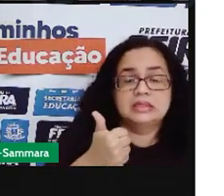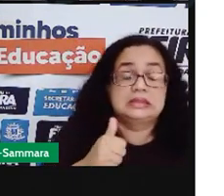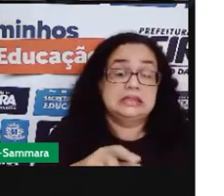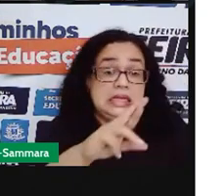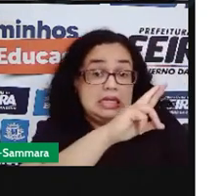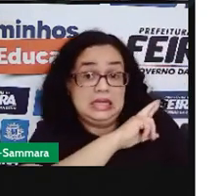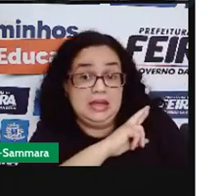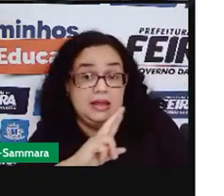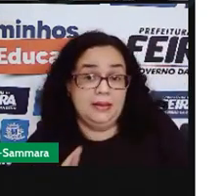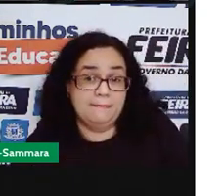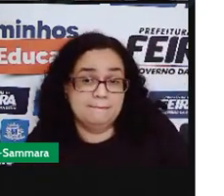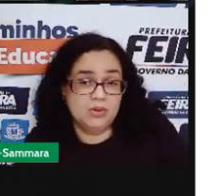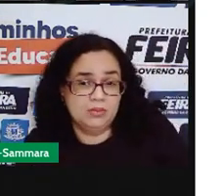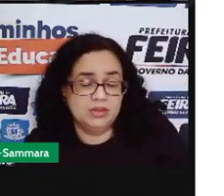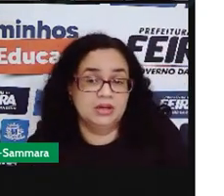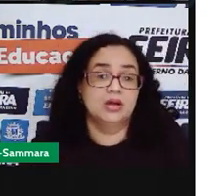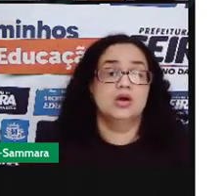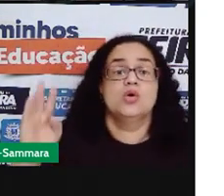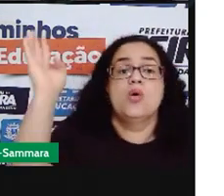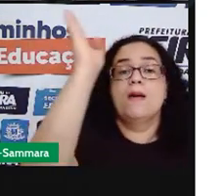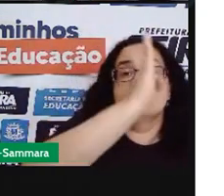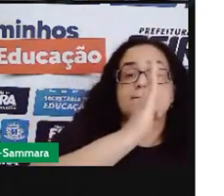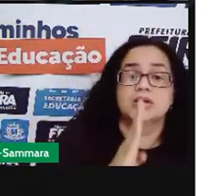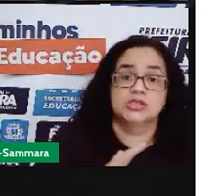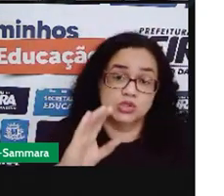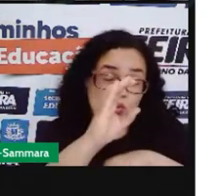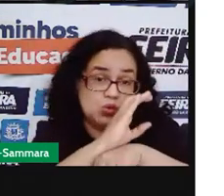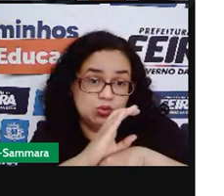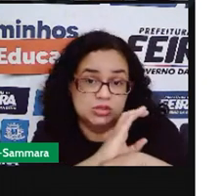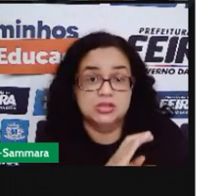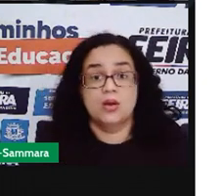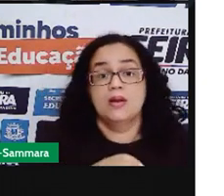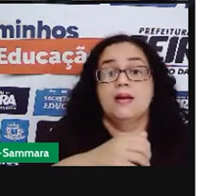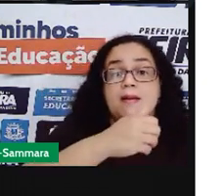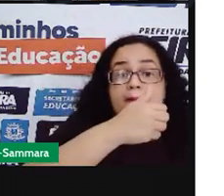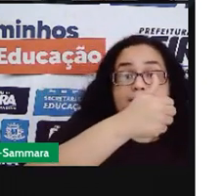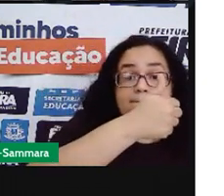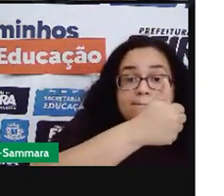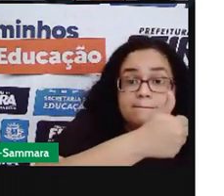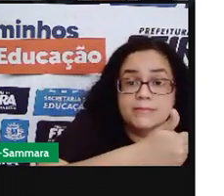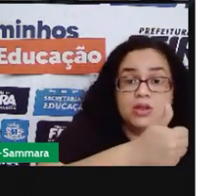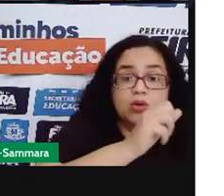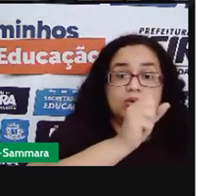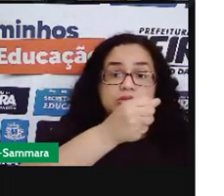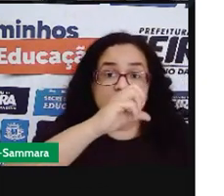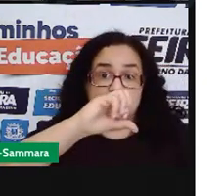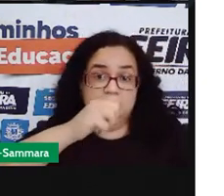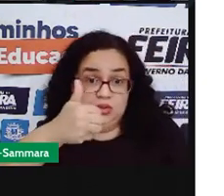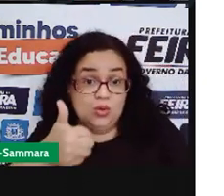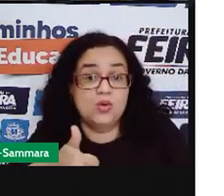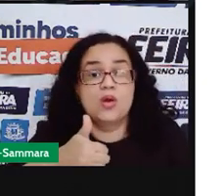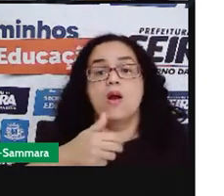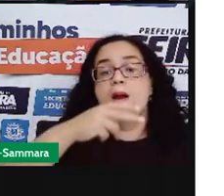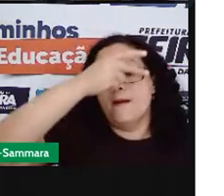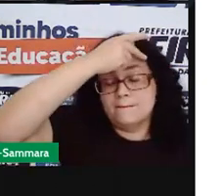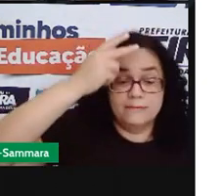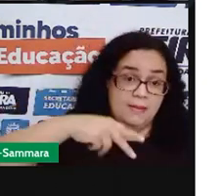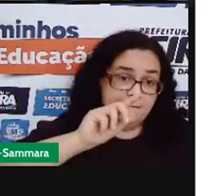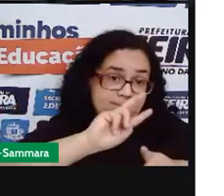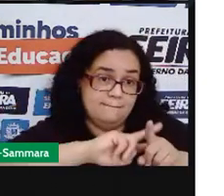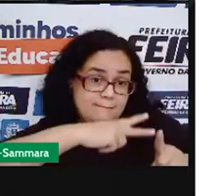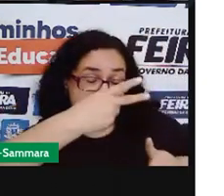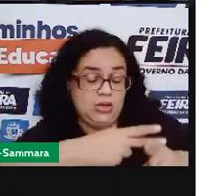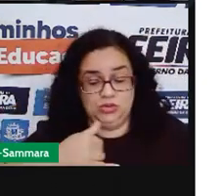República. O Brasil República e a Constituição de 1891. Os homens maiores de